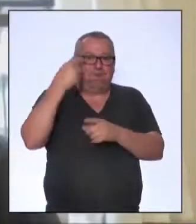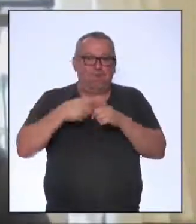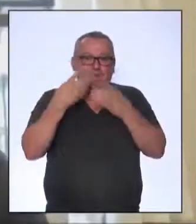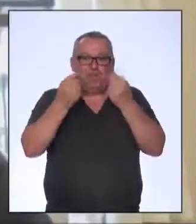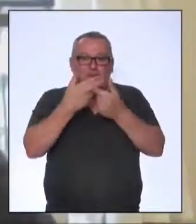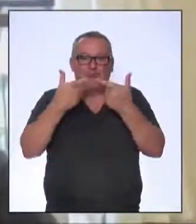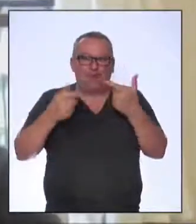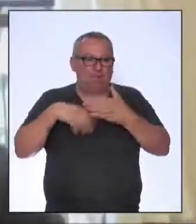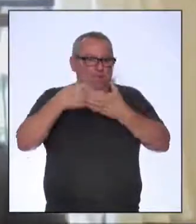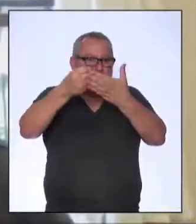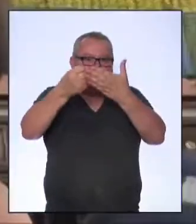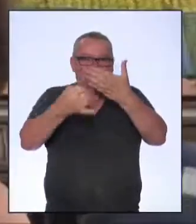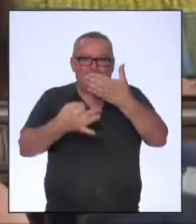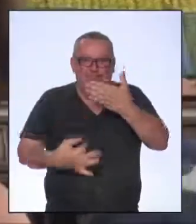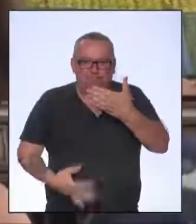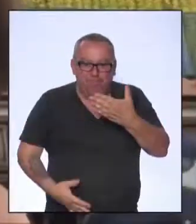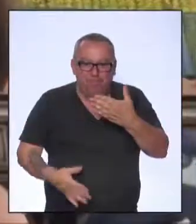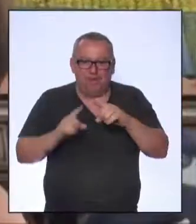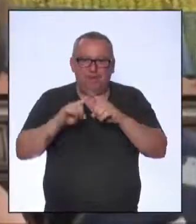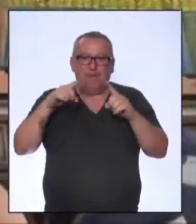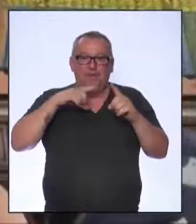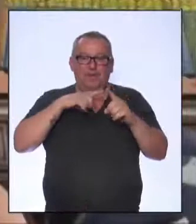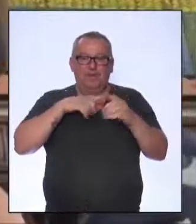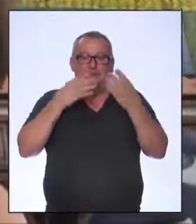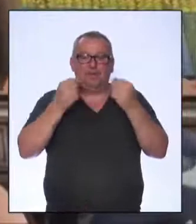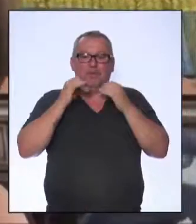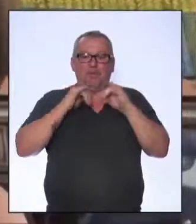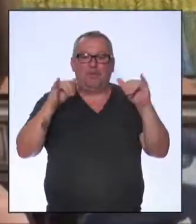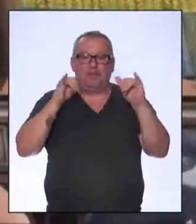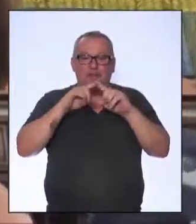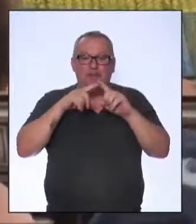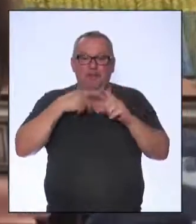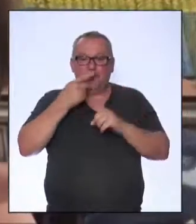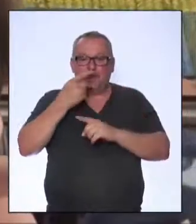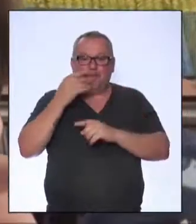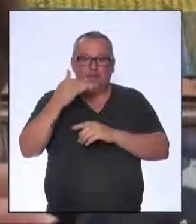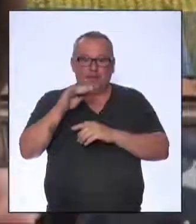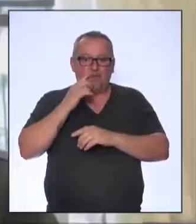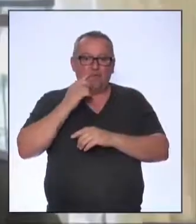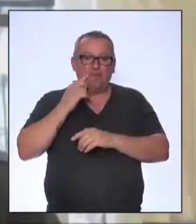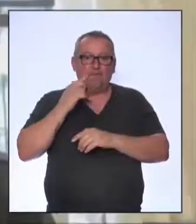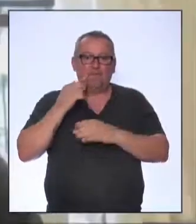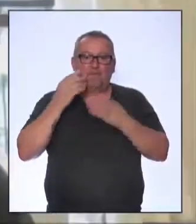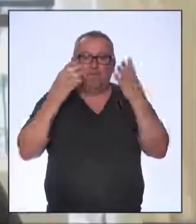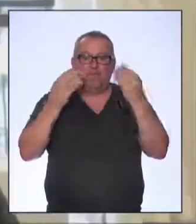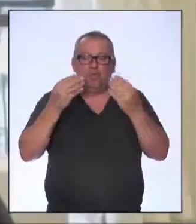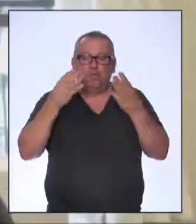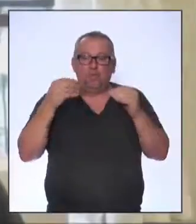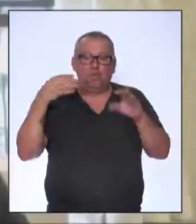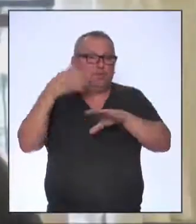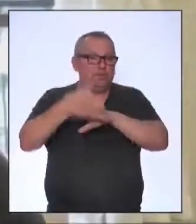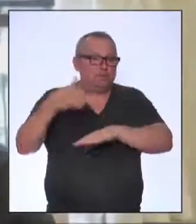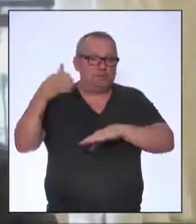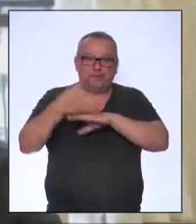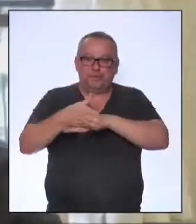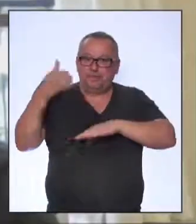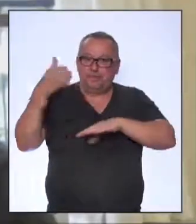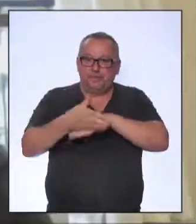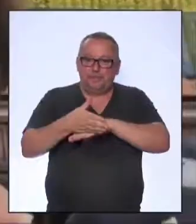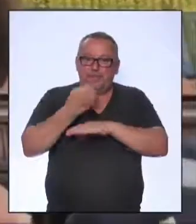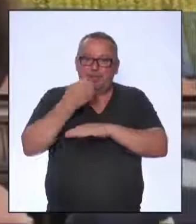coisa. Falha minha, não, tem tanto recadinho, eu vou mandar para você. Muita participação.